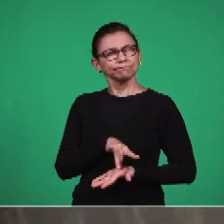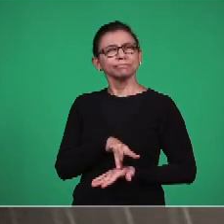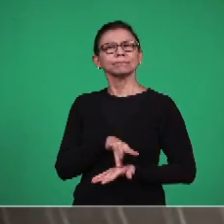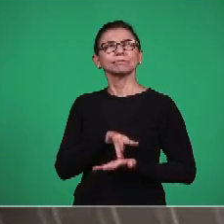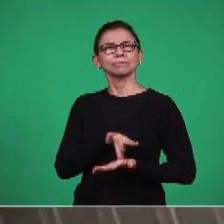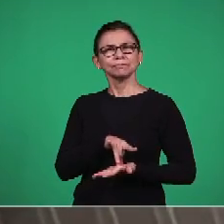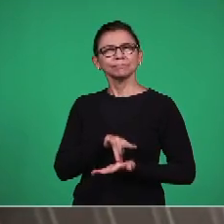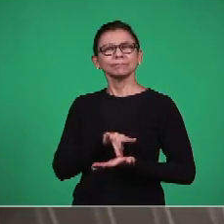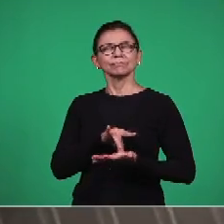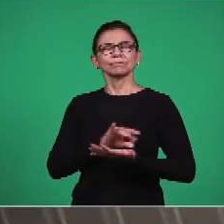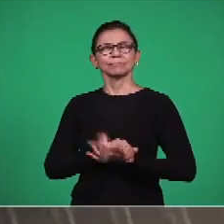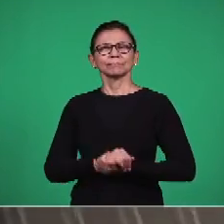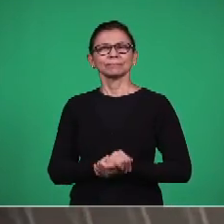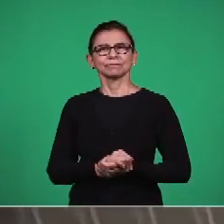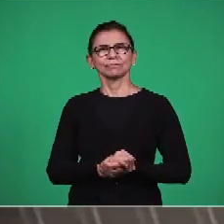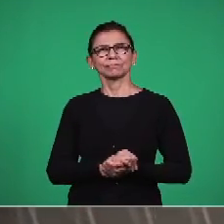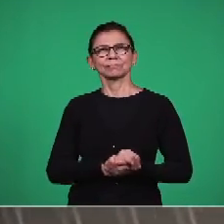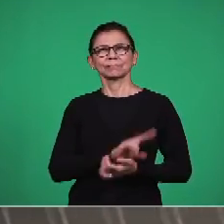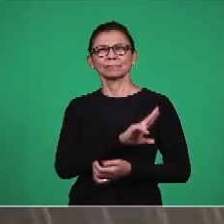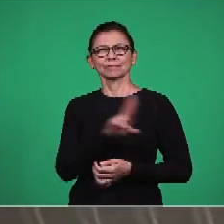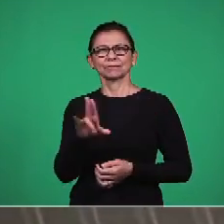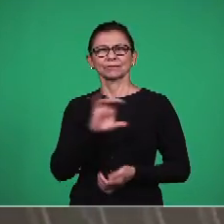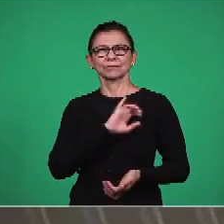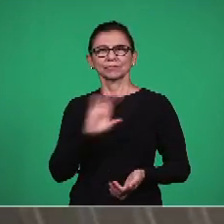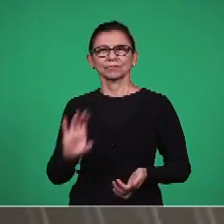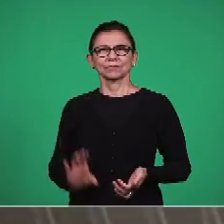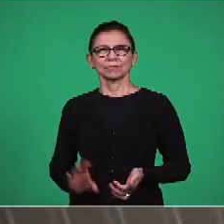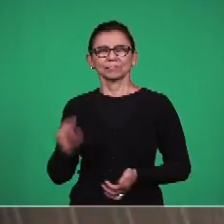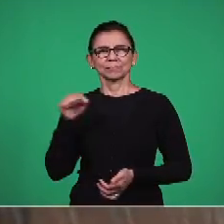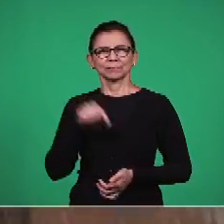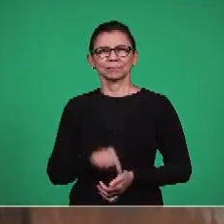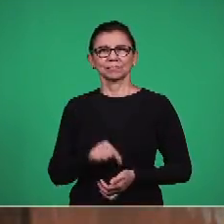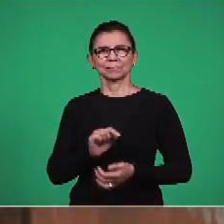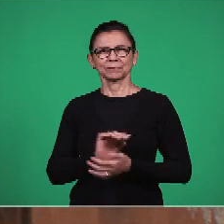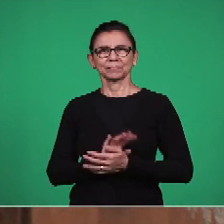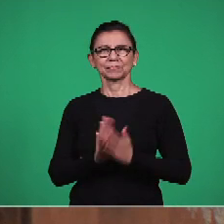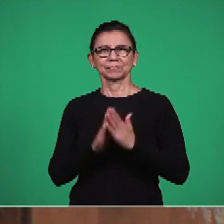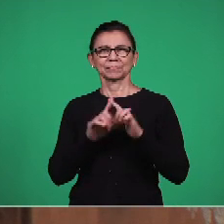em Cristo, irmãos aqui da Igreja da Betânia.